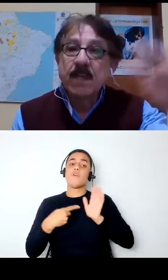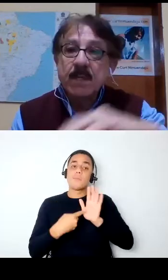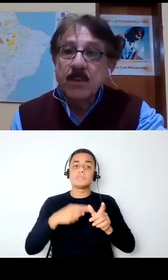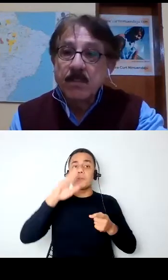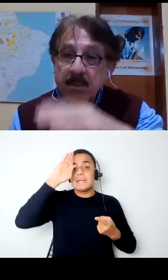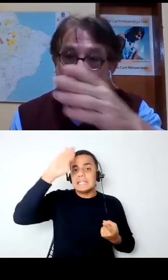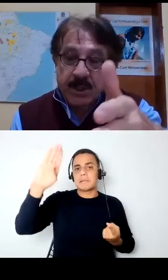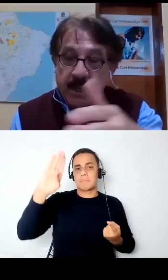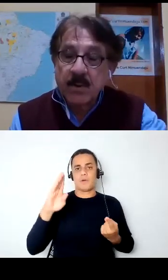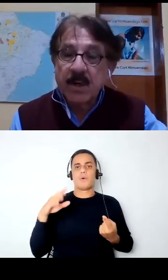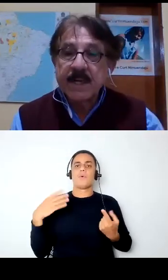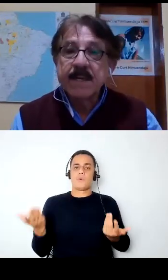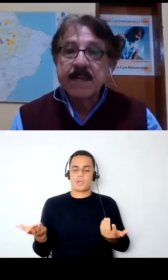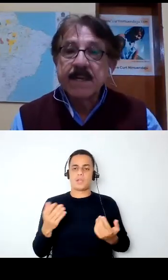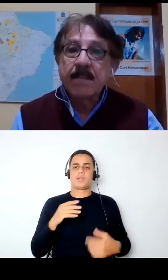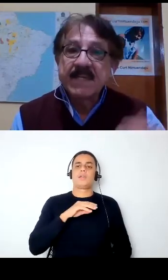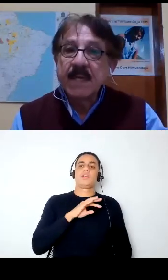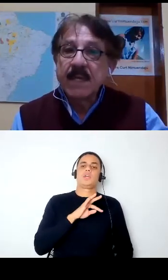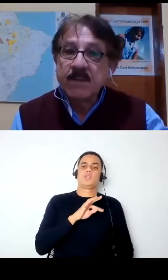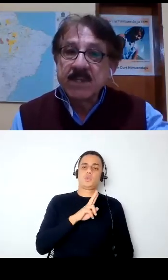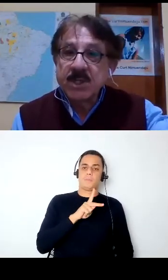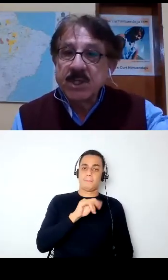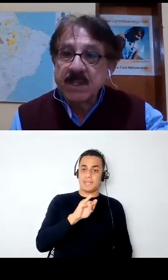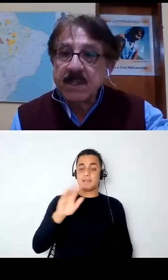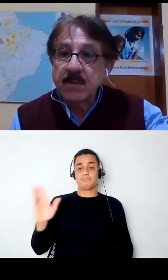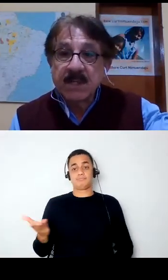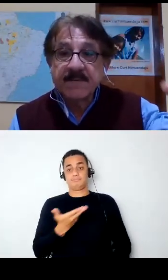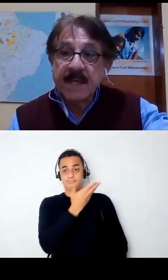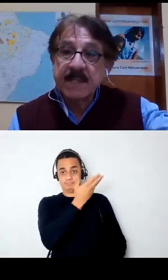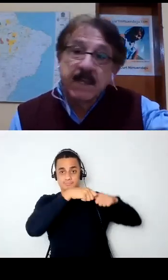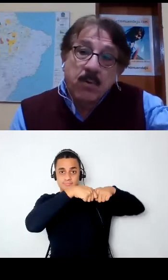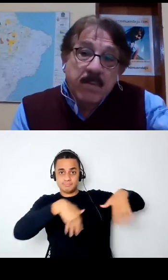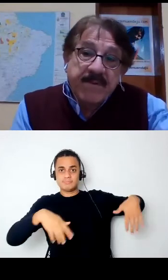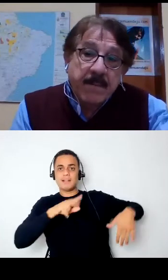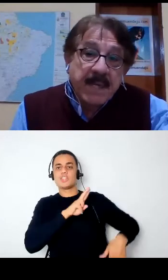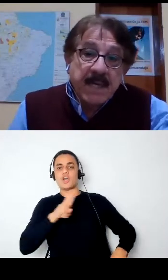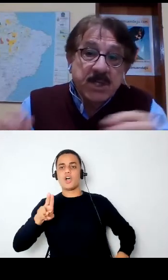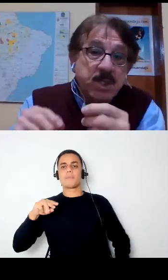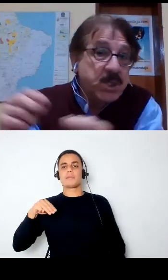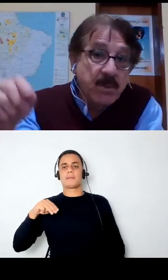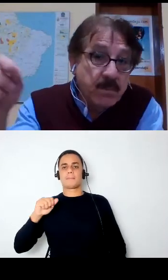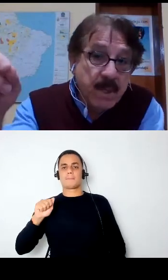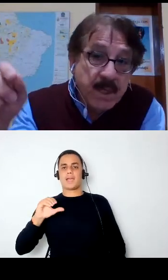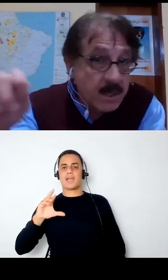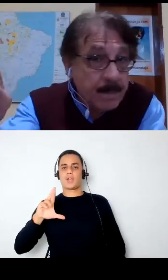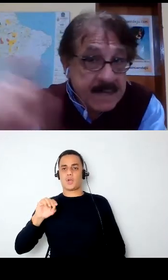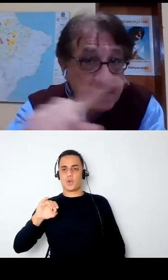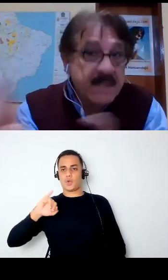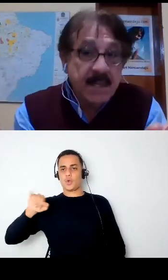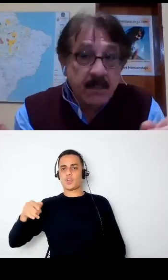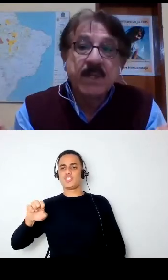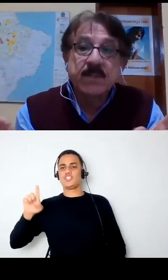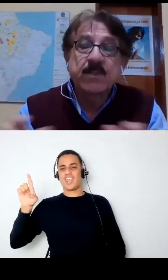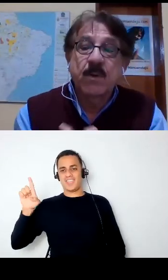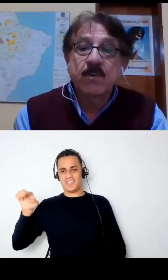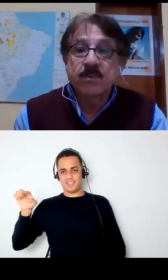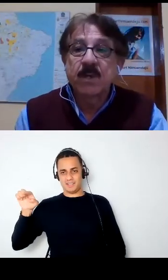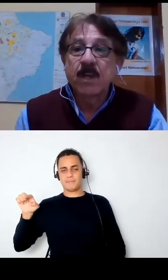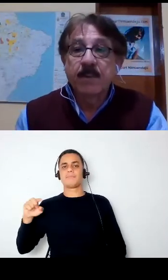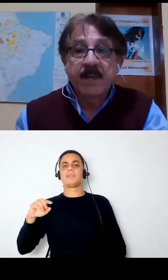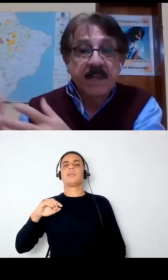tupi e o macro-G agora, mas tem línguas indígenas que estão classificadas em alguma família que não pertencem a nenhum